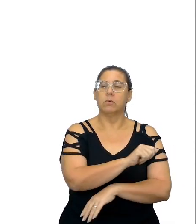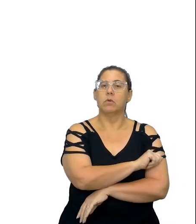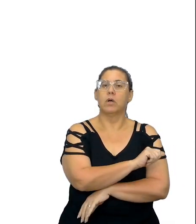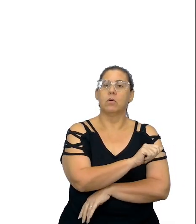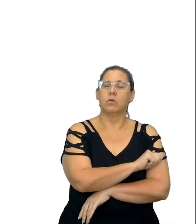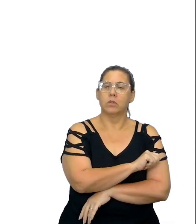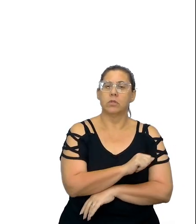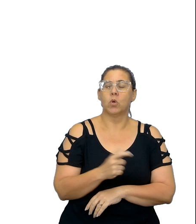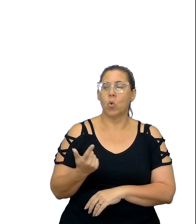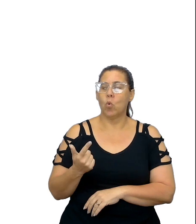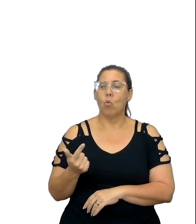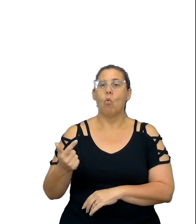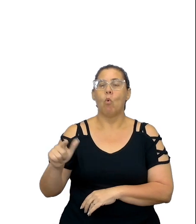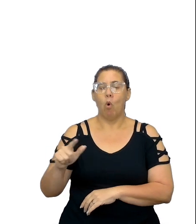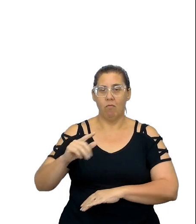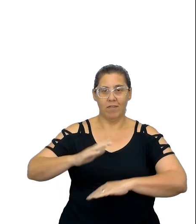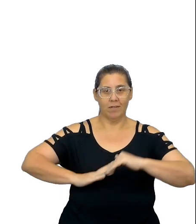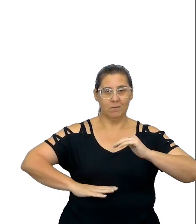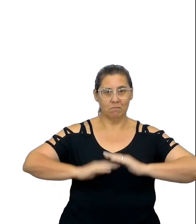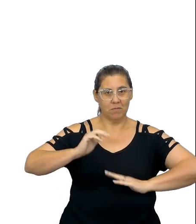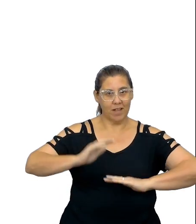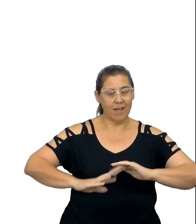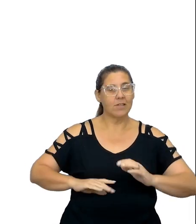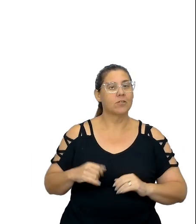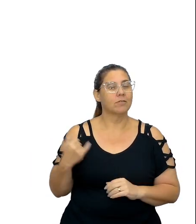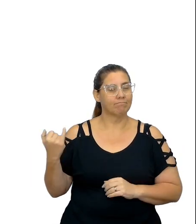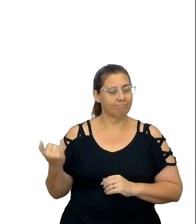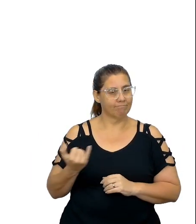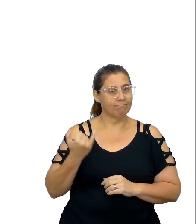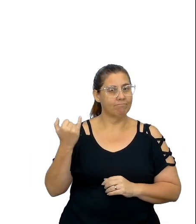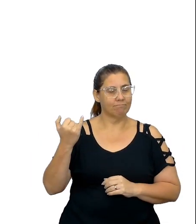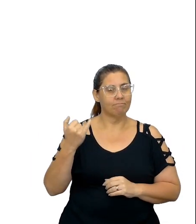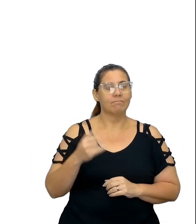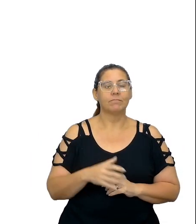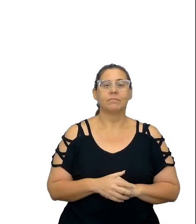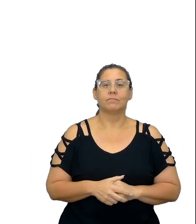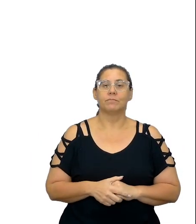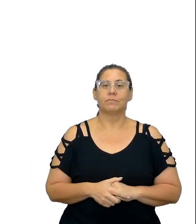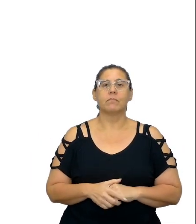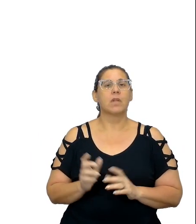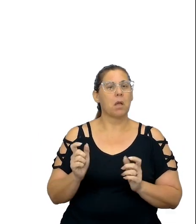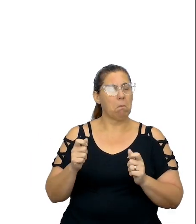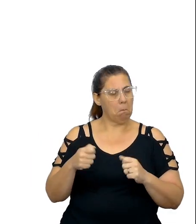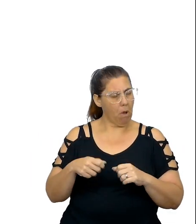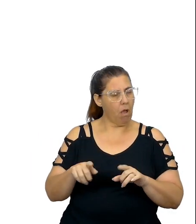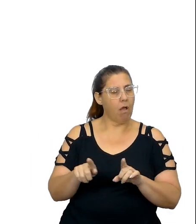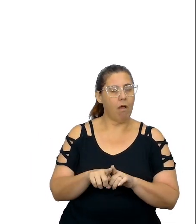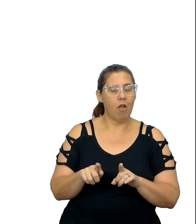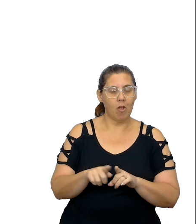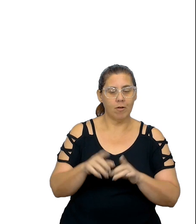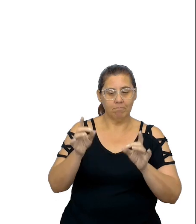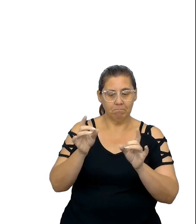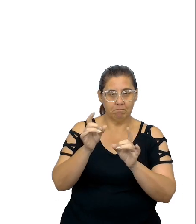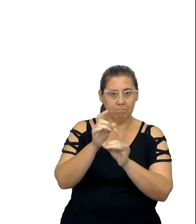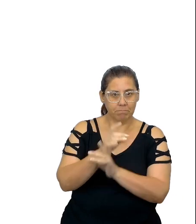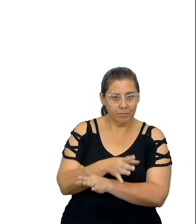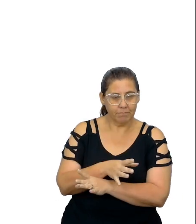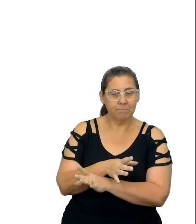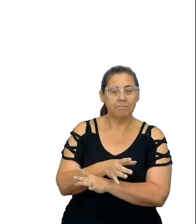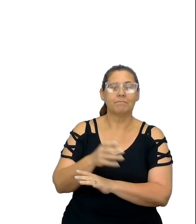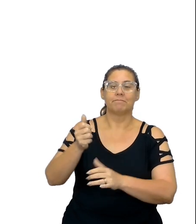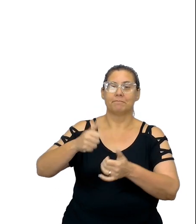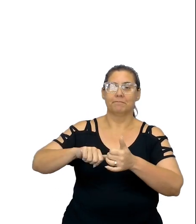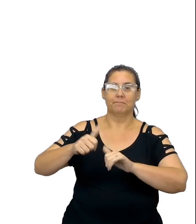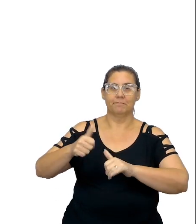né, outras habilidades necessárias, elementares, que possam chegar à análise. Então, é importante